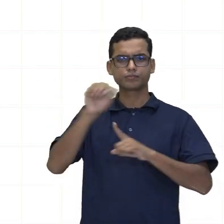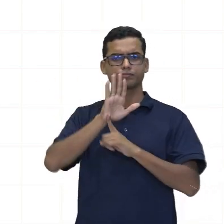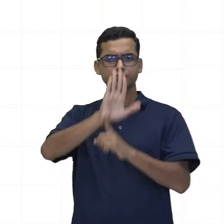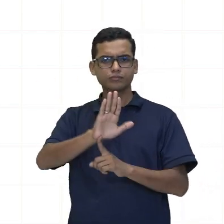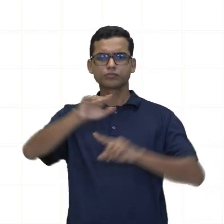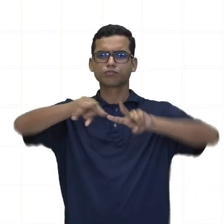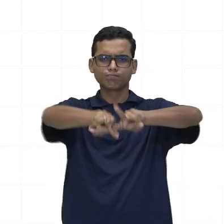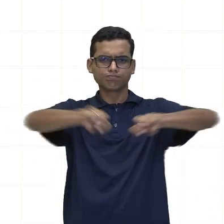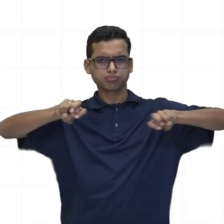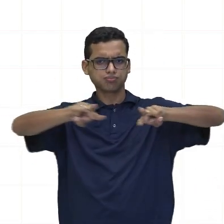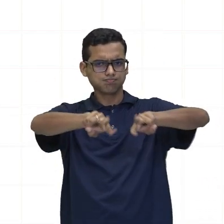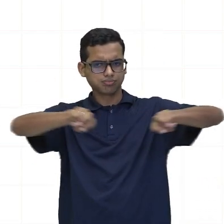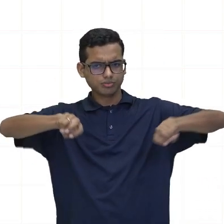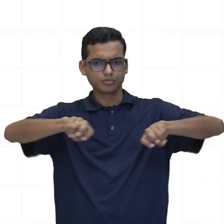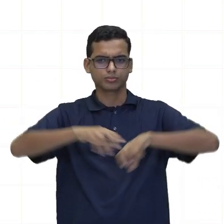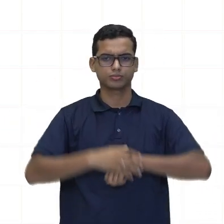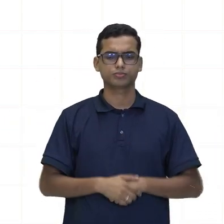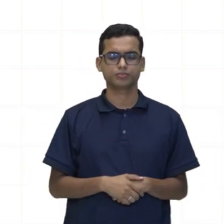nós